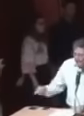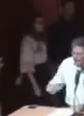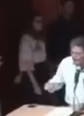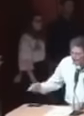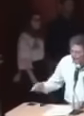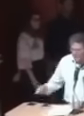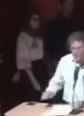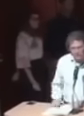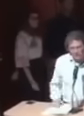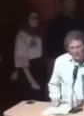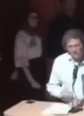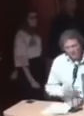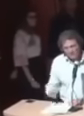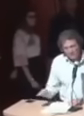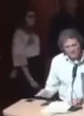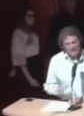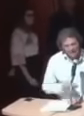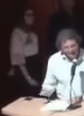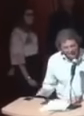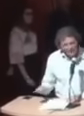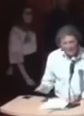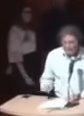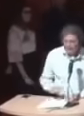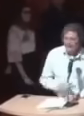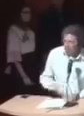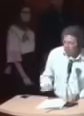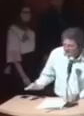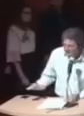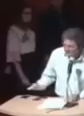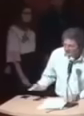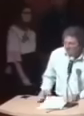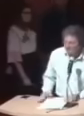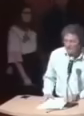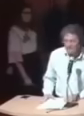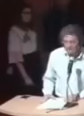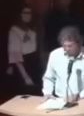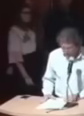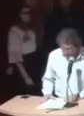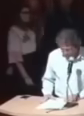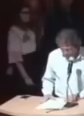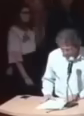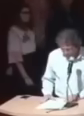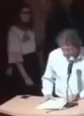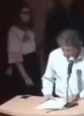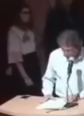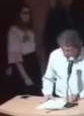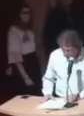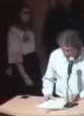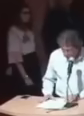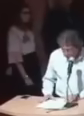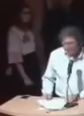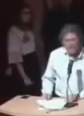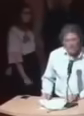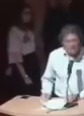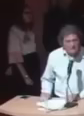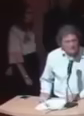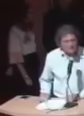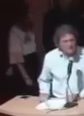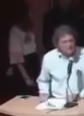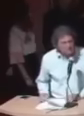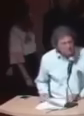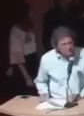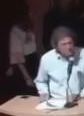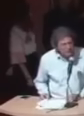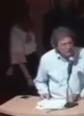uma amarra permanente para isso. A nossa posição é claramente pela revogação dessa emenda constitucional. Um segundo ponto é a